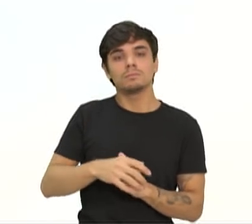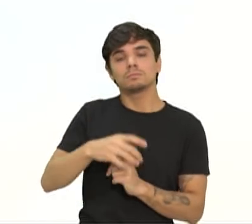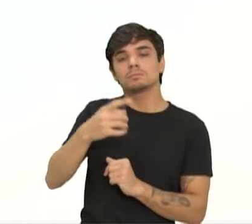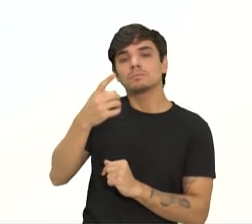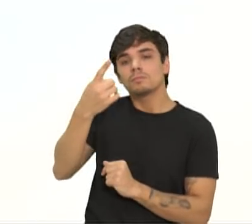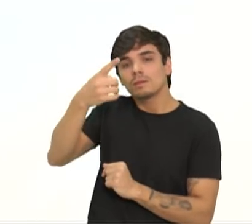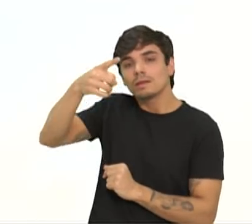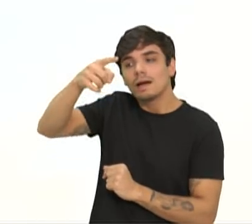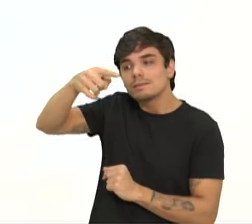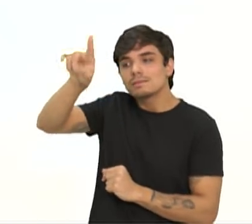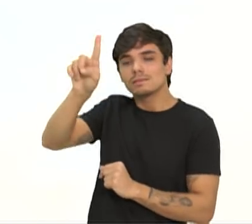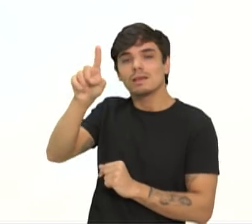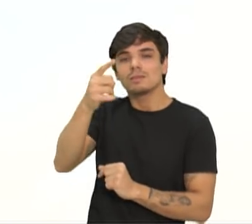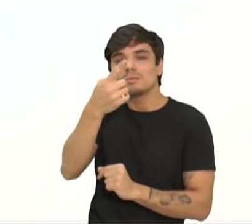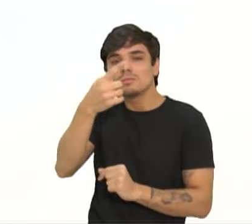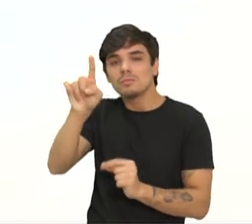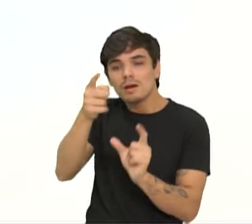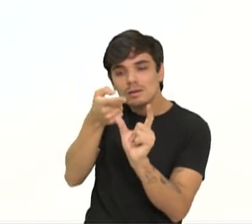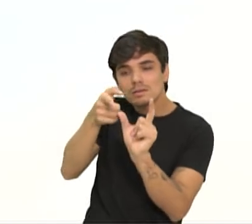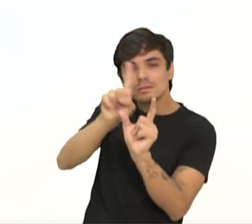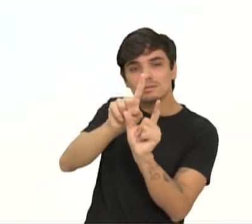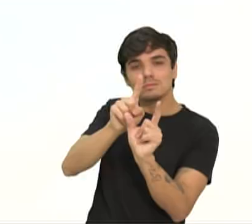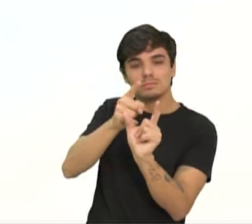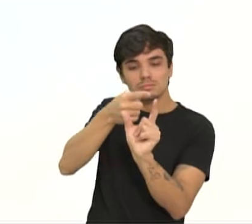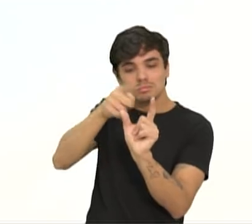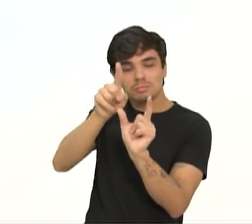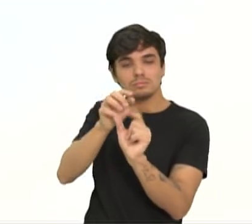no lu e o acento no fé, na penúltima.